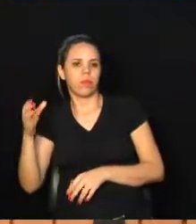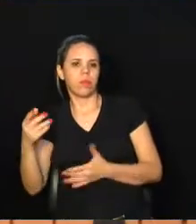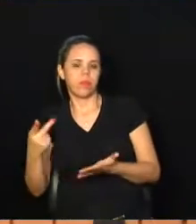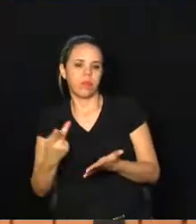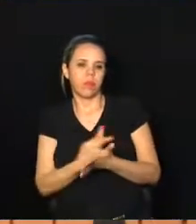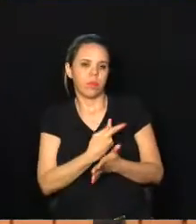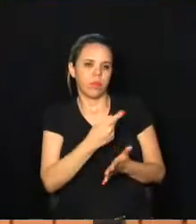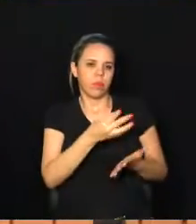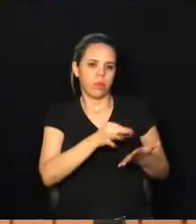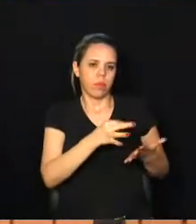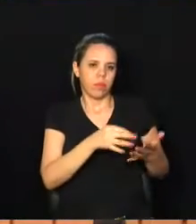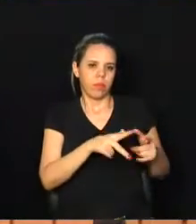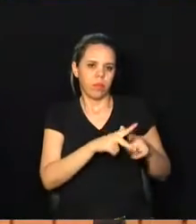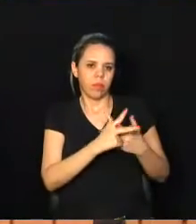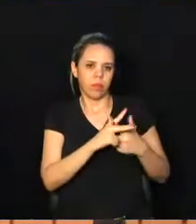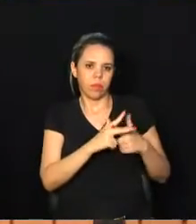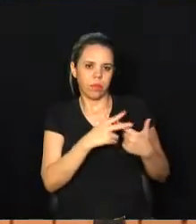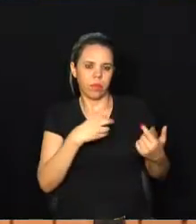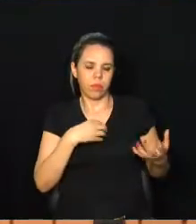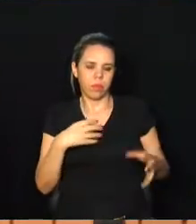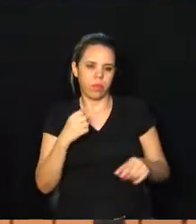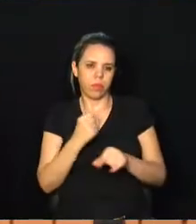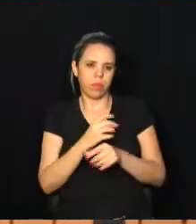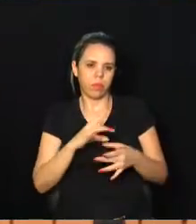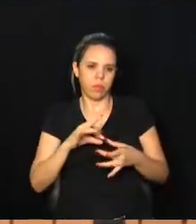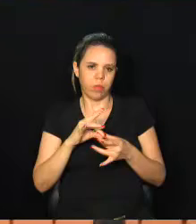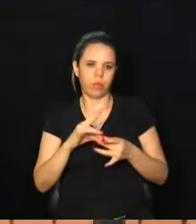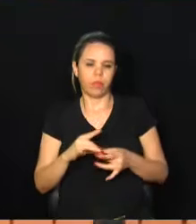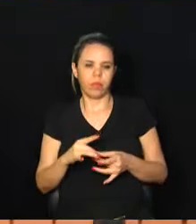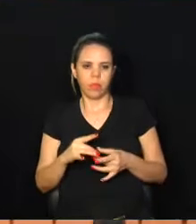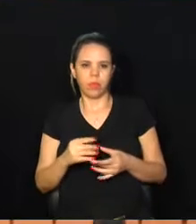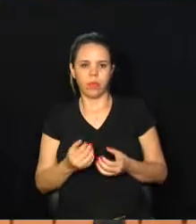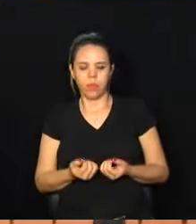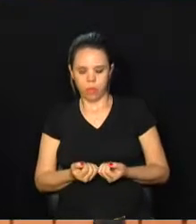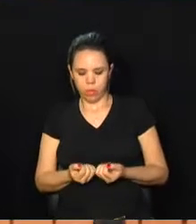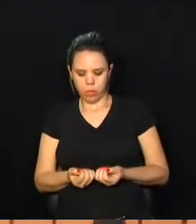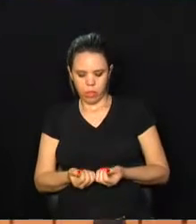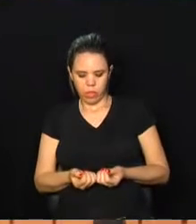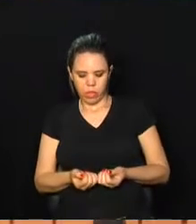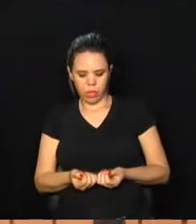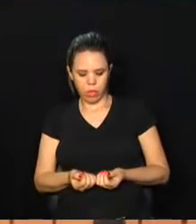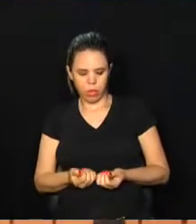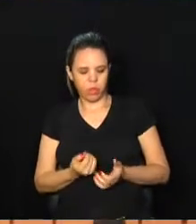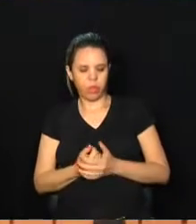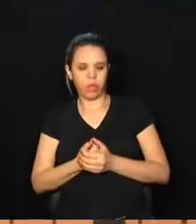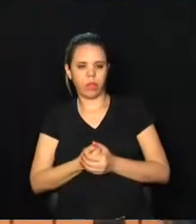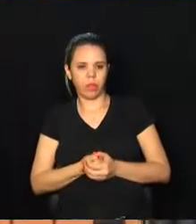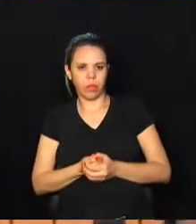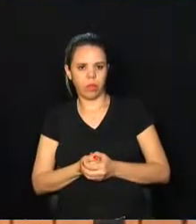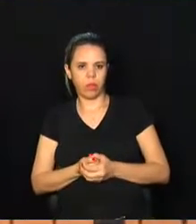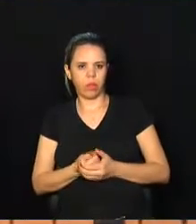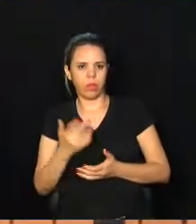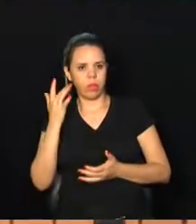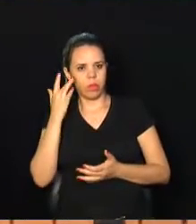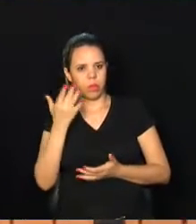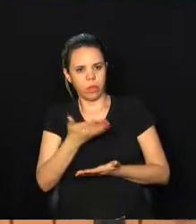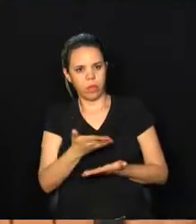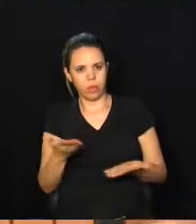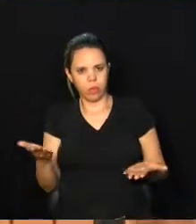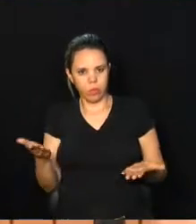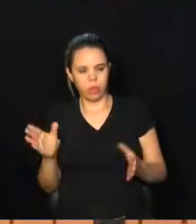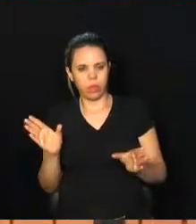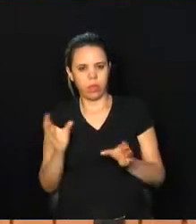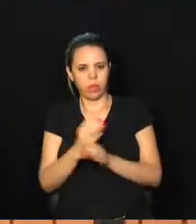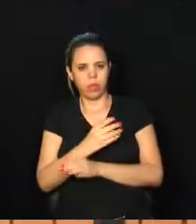erros, as minhas formas e somando, né, com todos esses amigos aqui. Eu acho que você